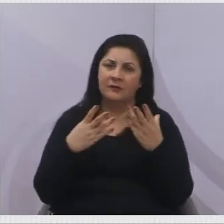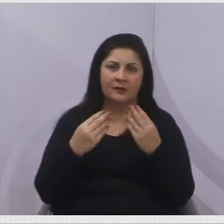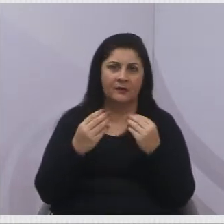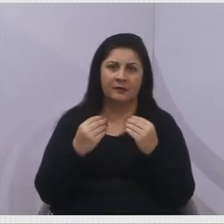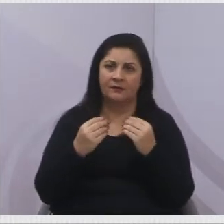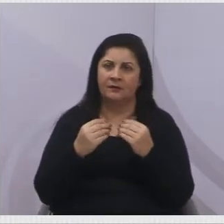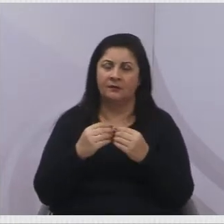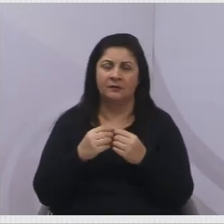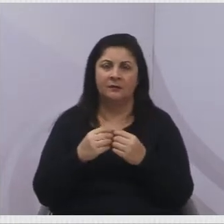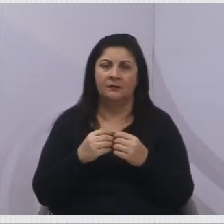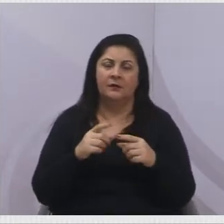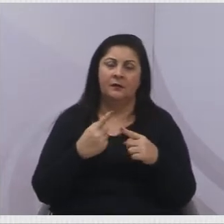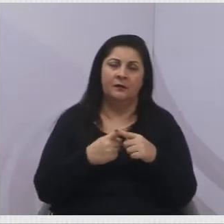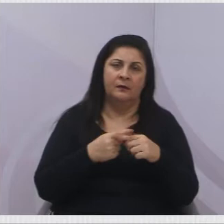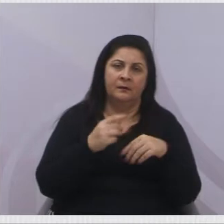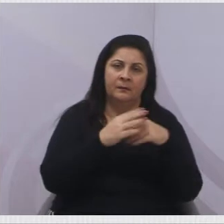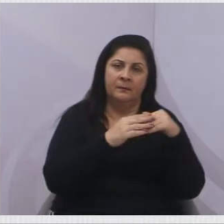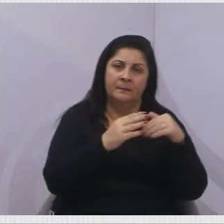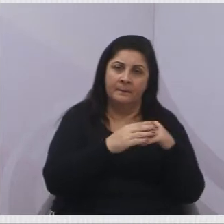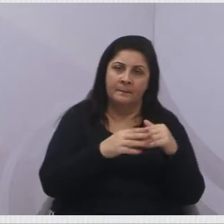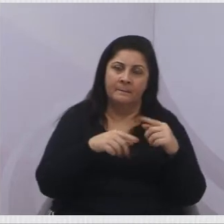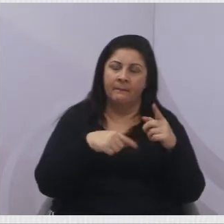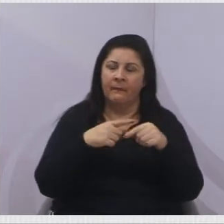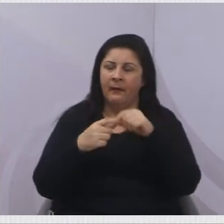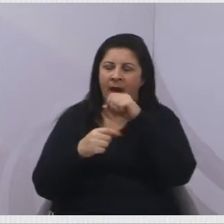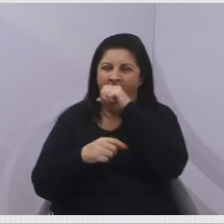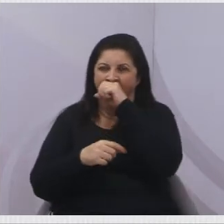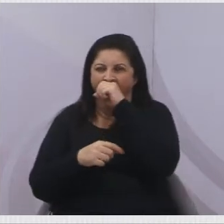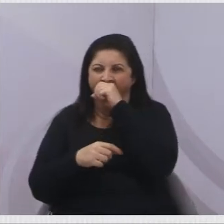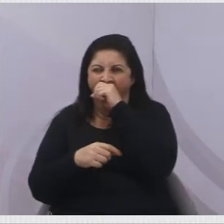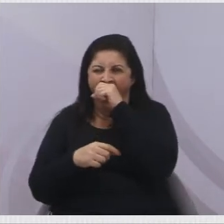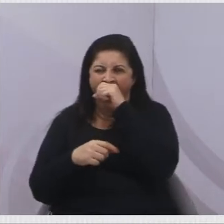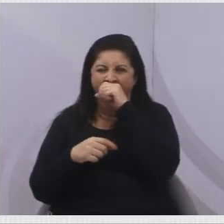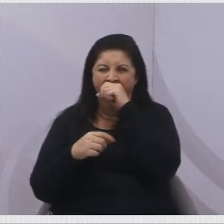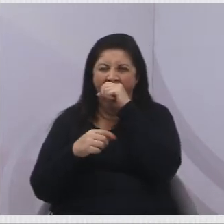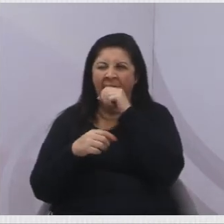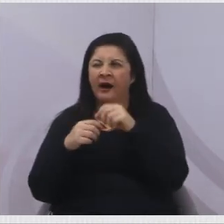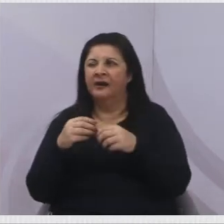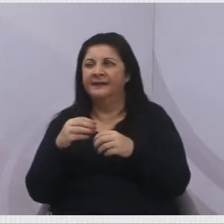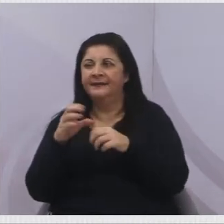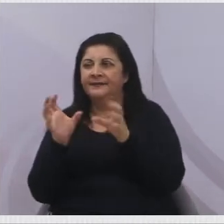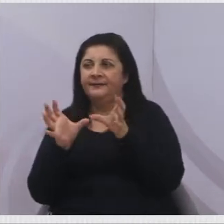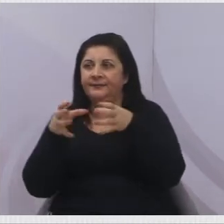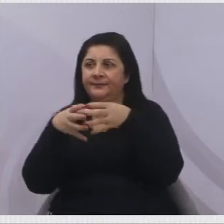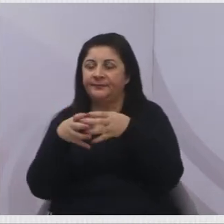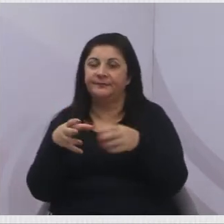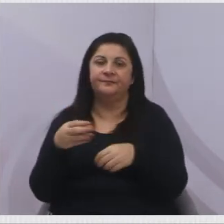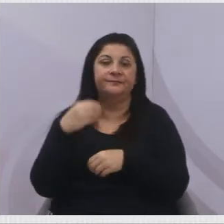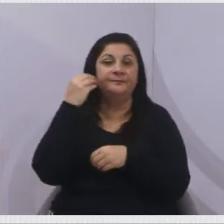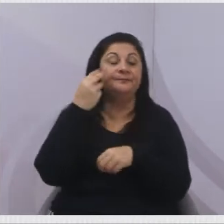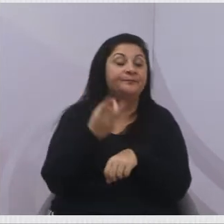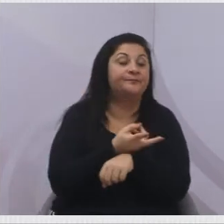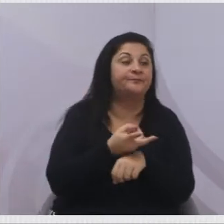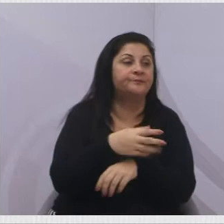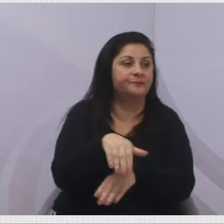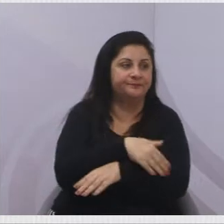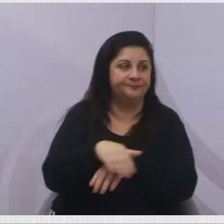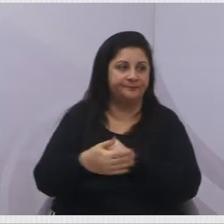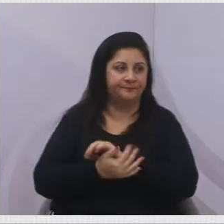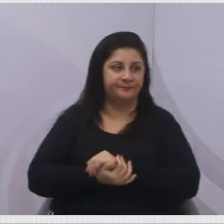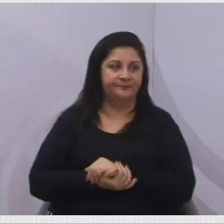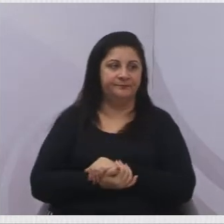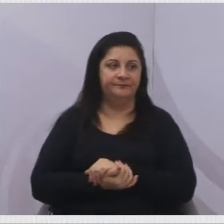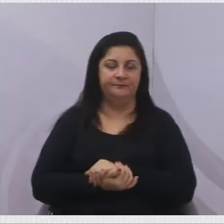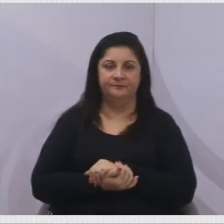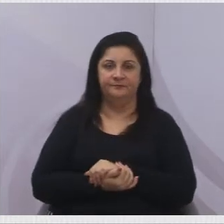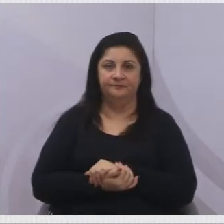processo de cuidado é bastante dinâmico e a equipe vai em busca desse cidadão na rua, tá?